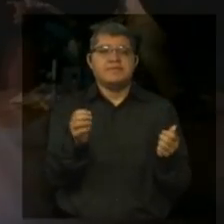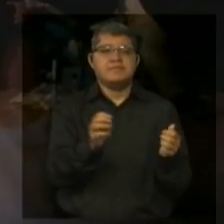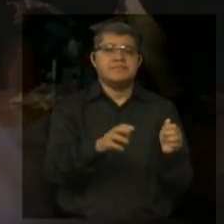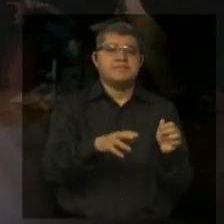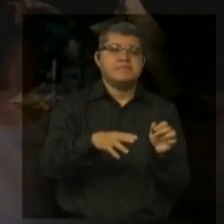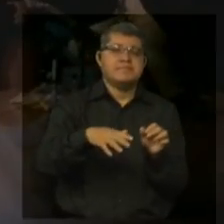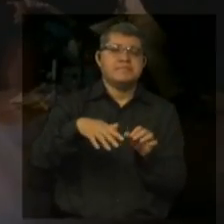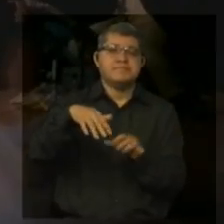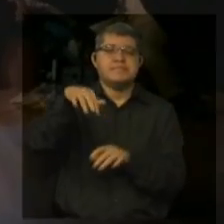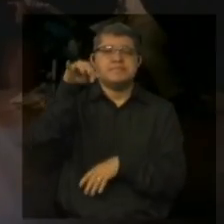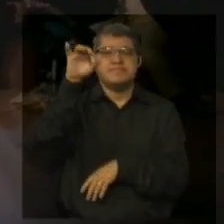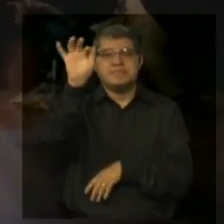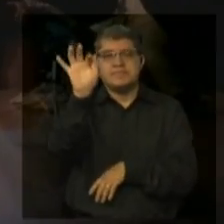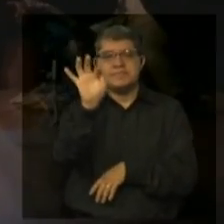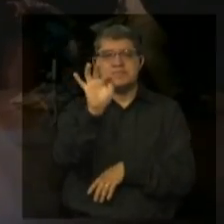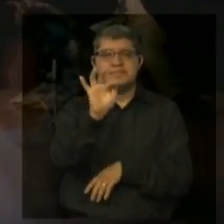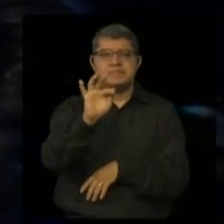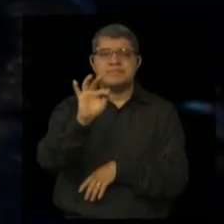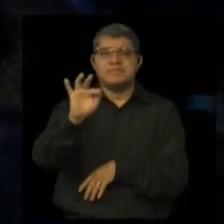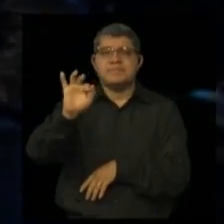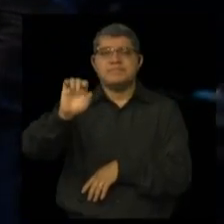de ser.